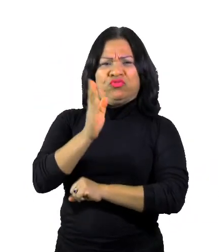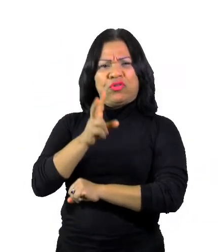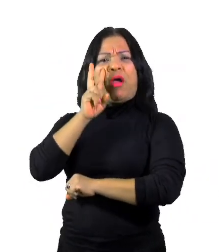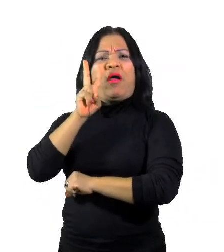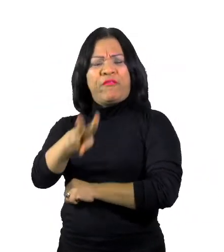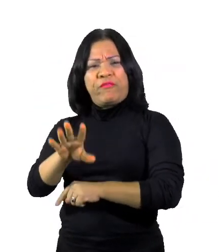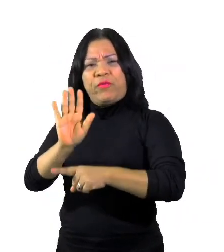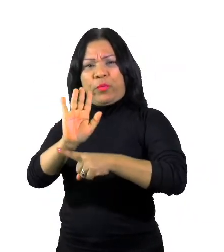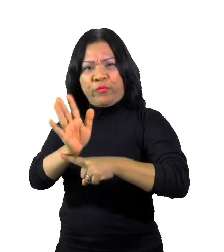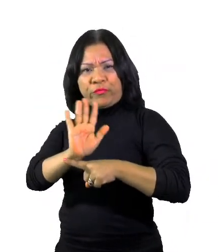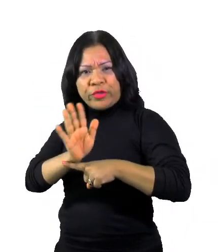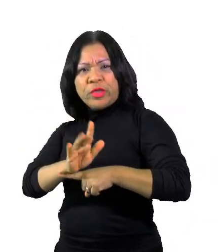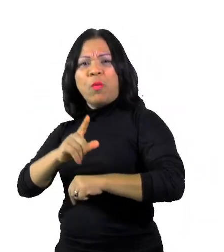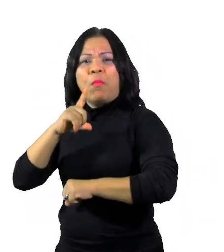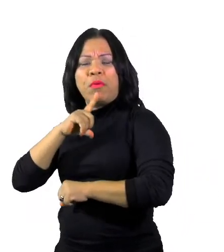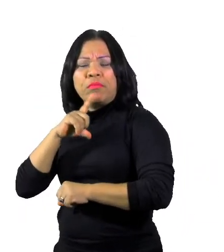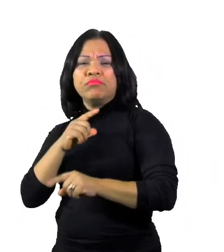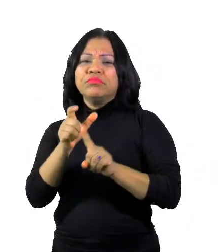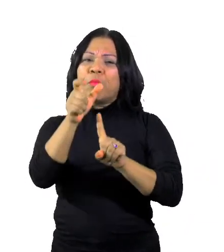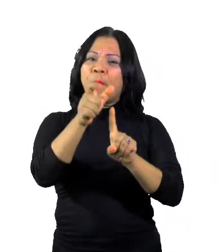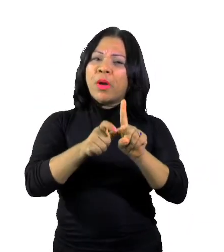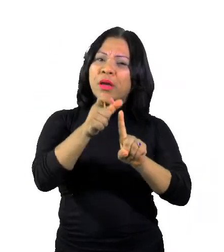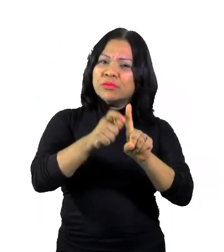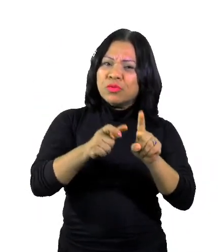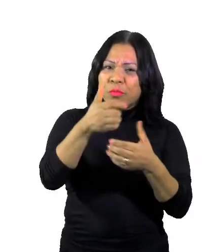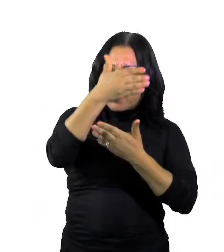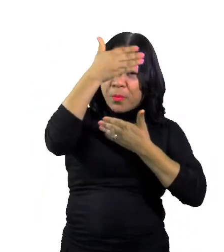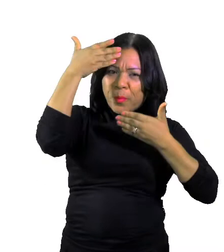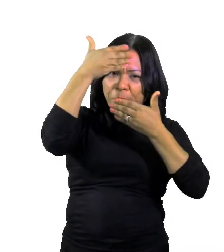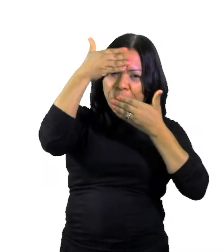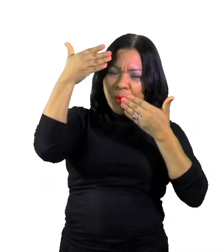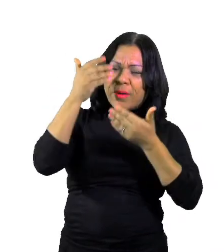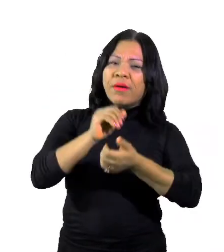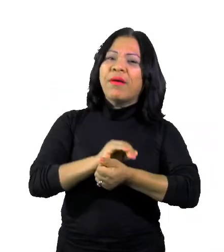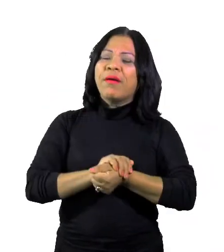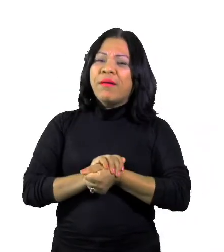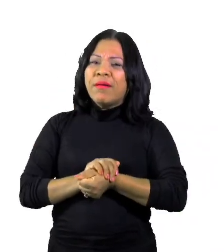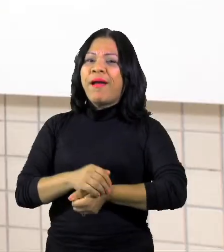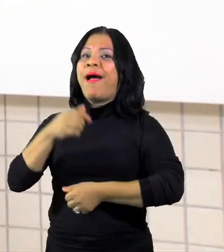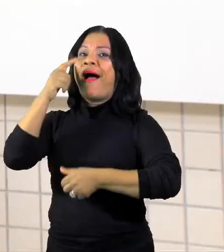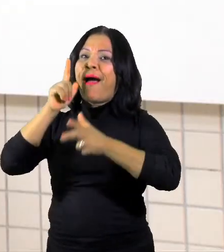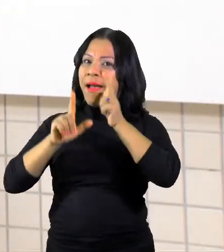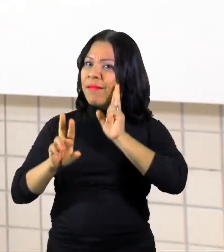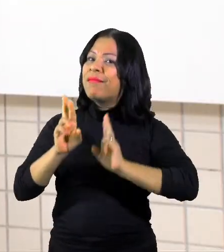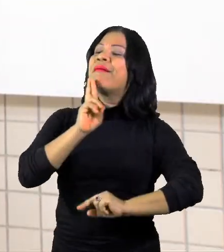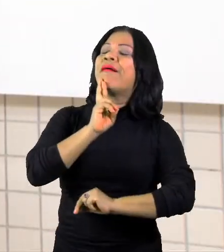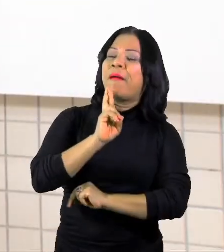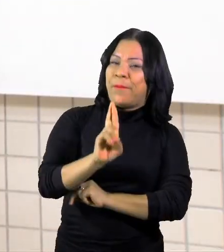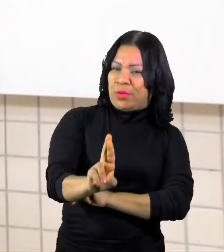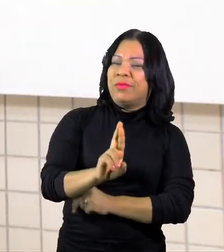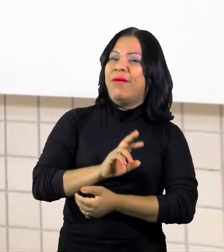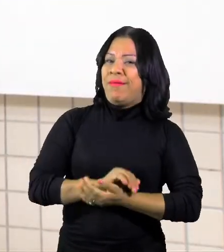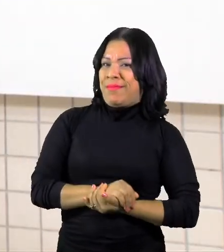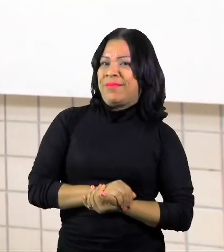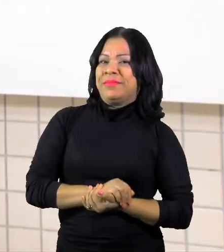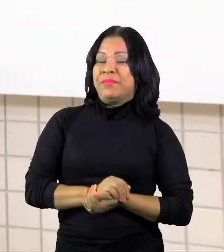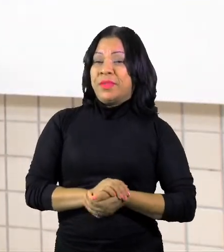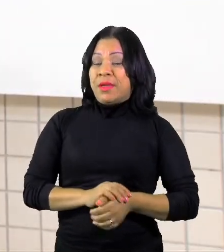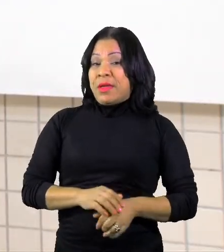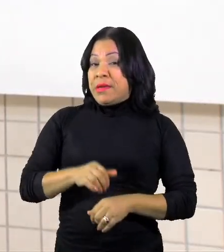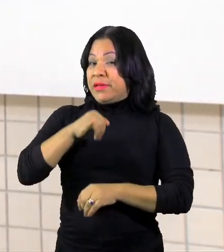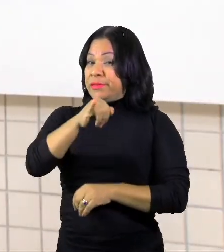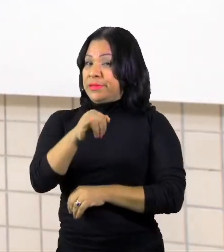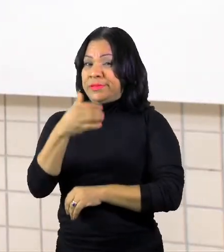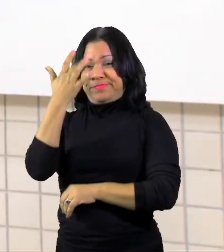tem que o personagem seja um ninja, vai conseguir responder isso aí tranquilo. Então, se você não